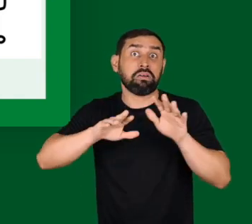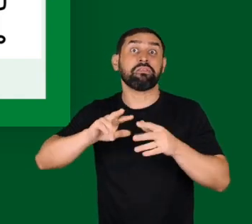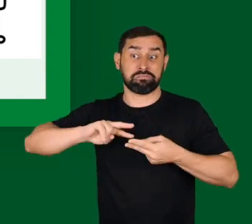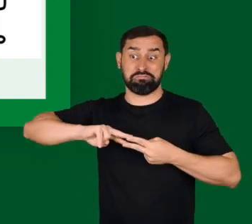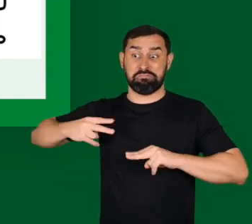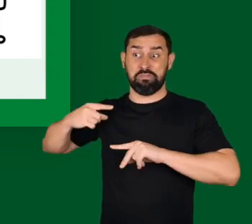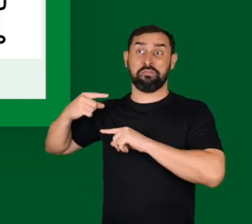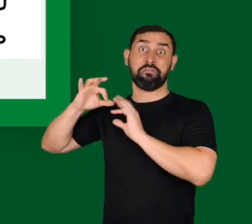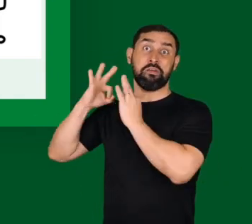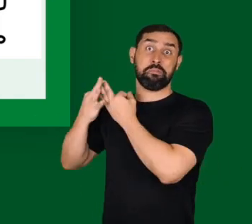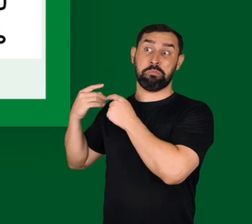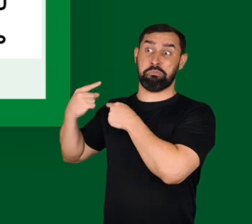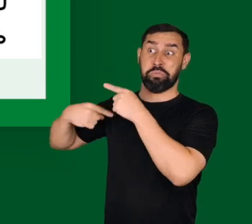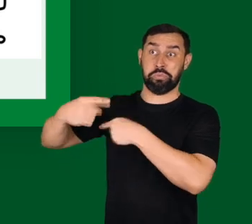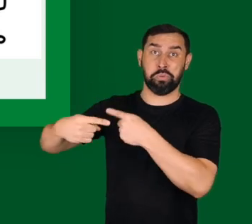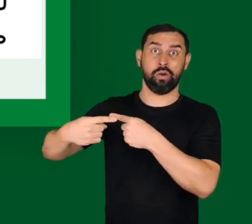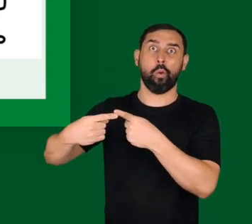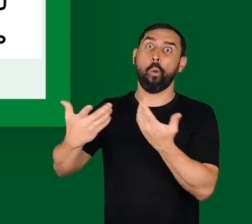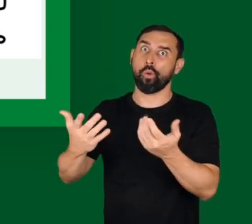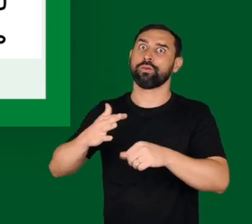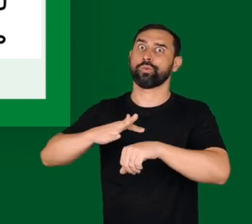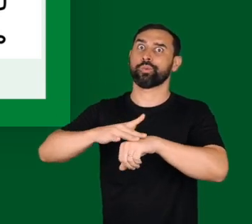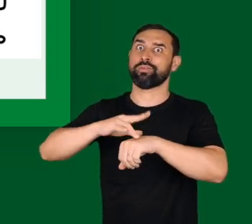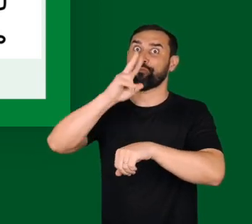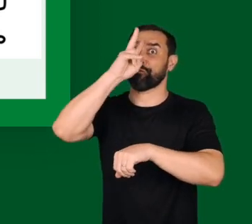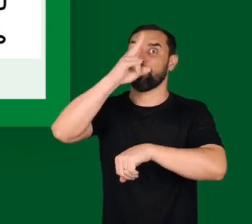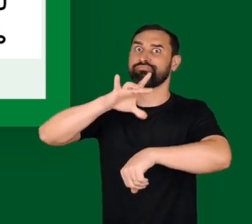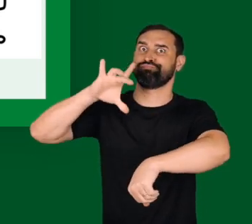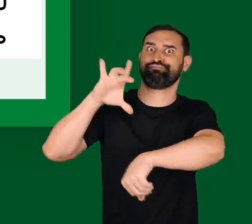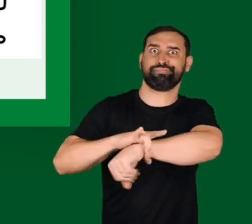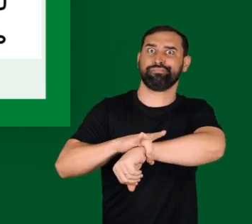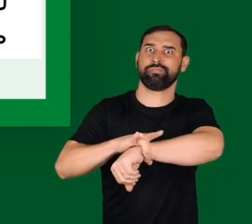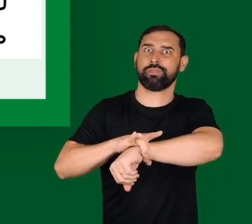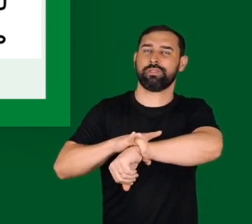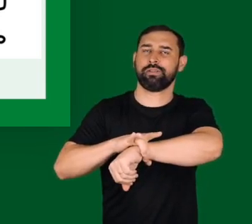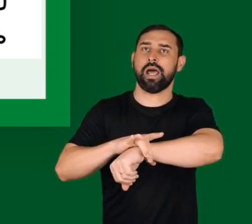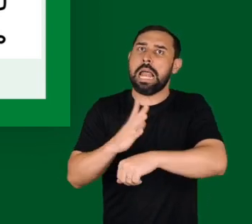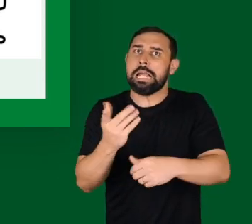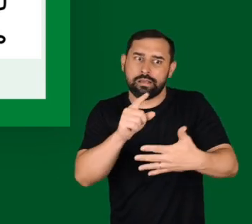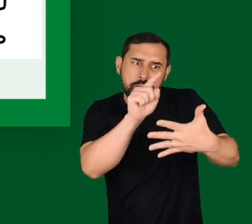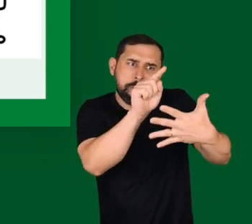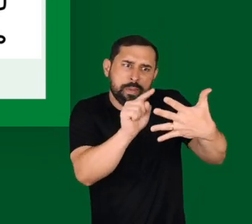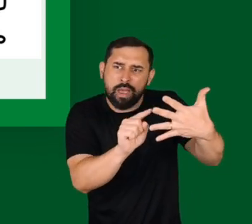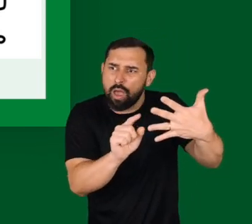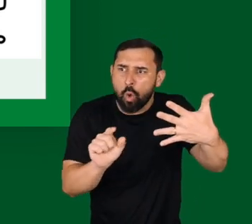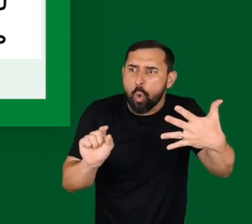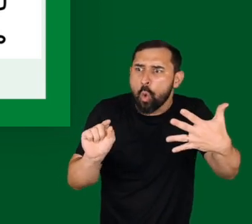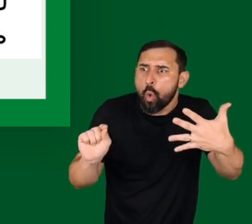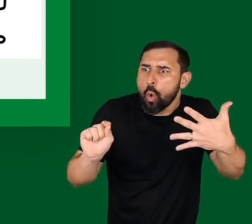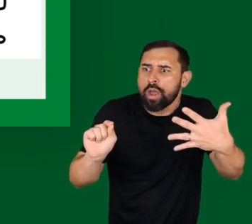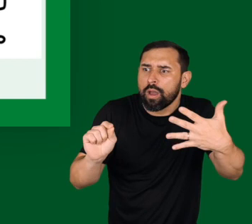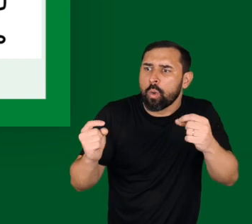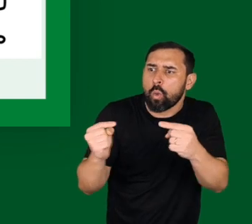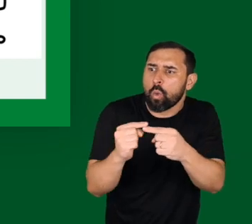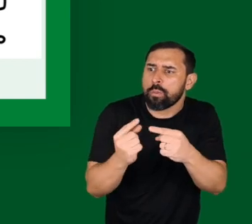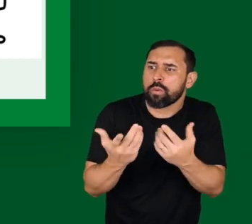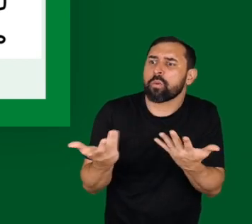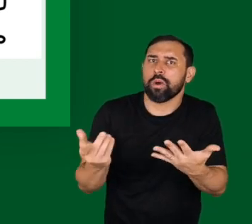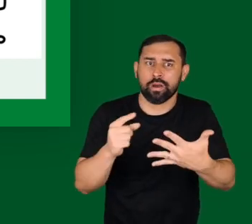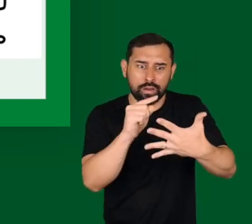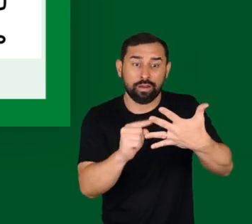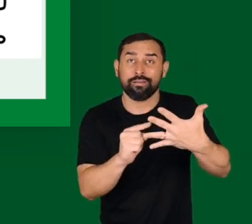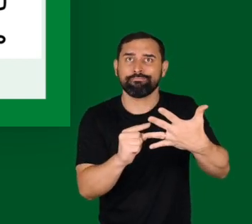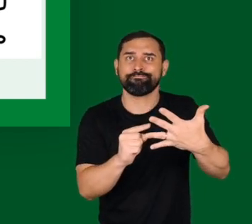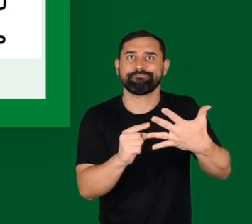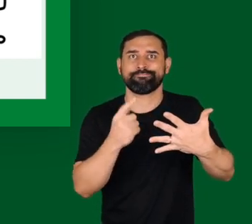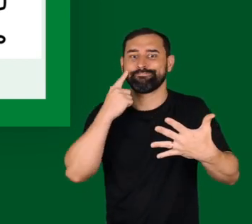doenças congênitas, doenças crônicas. Tá? Então é importante tentar, não digo que classificar no momento da emergência, mas saber que